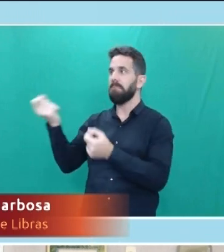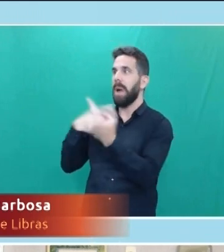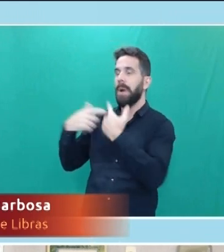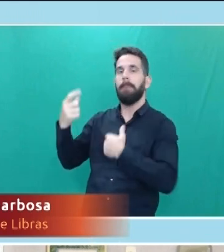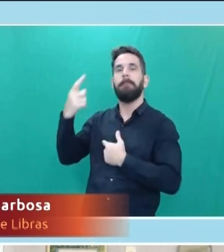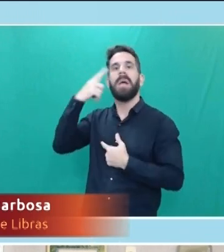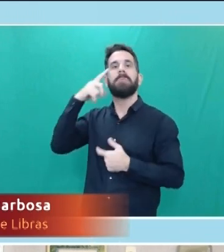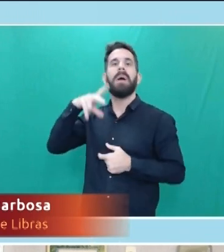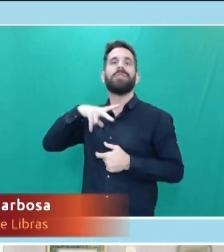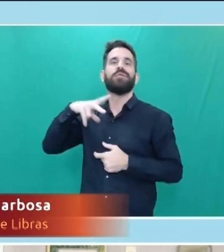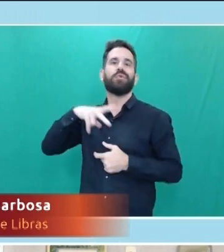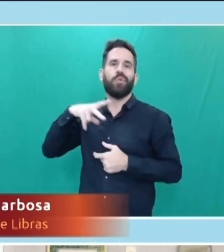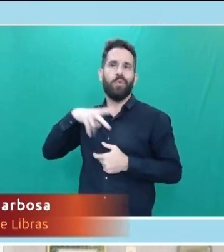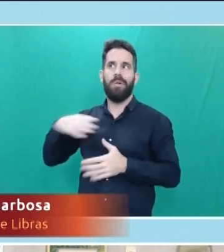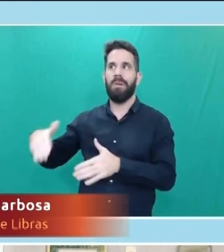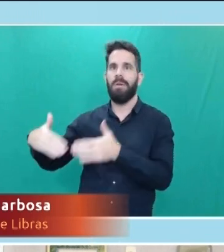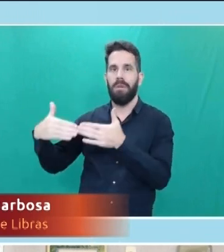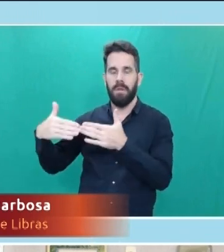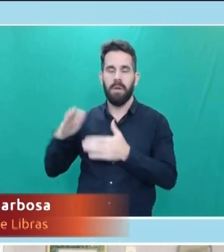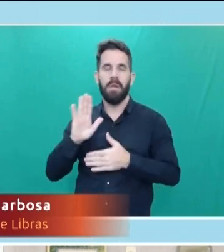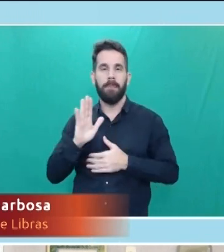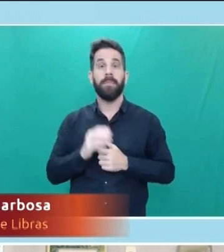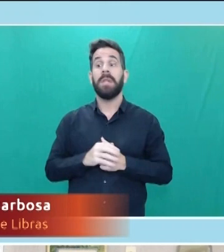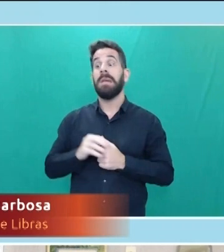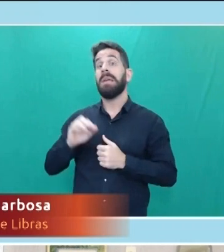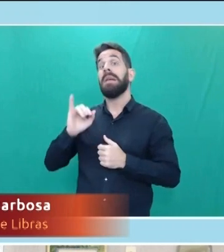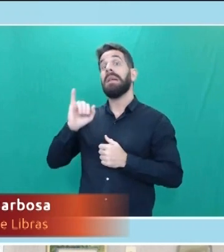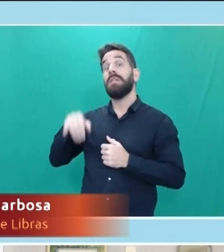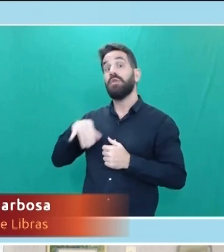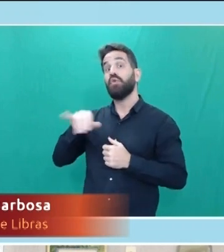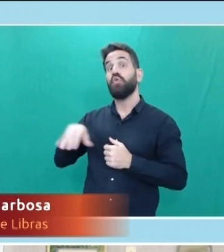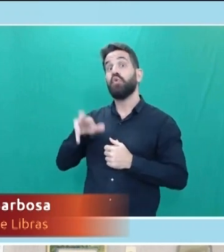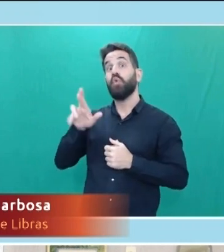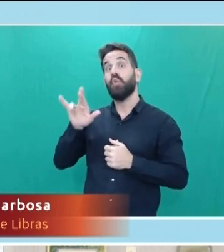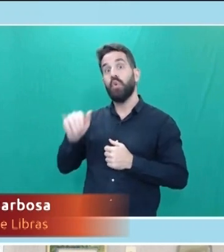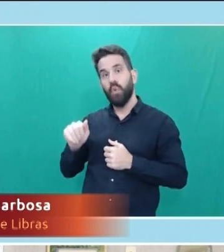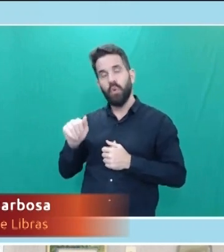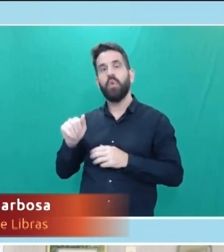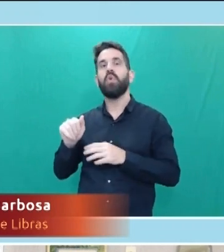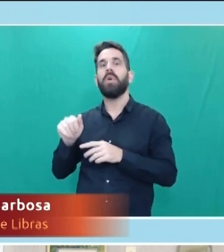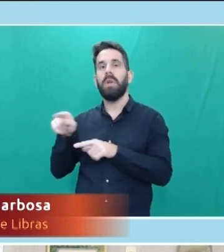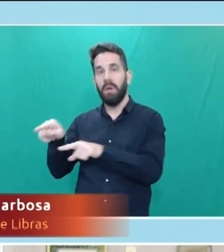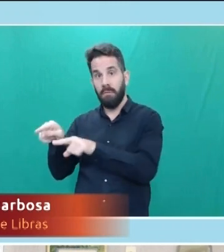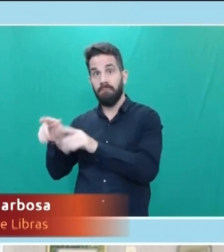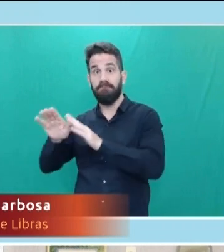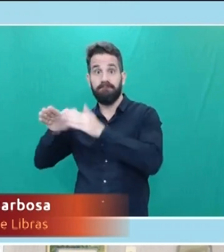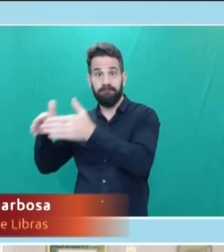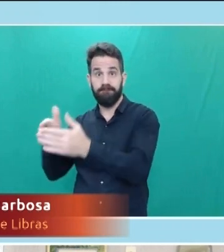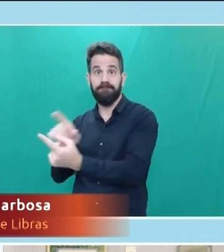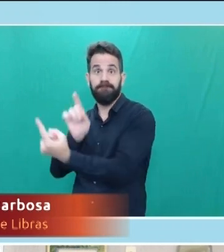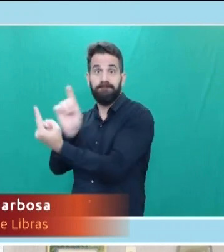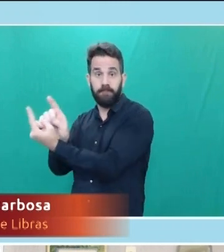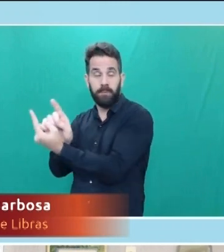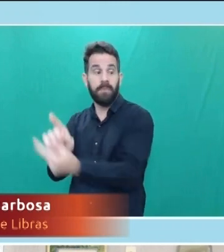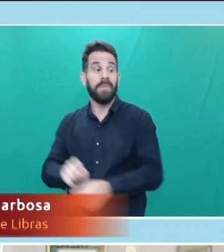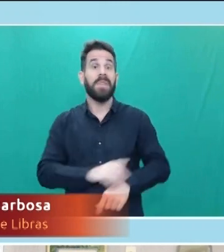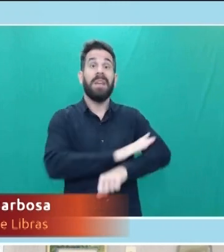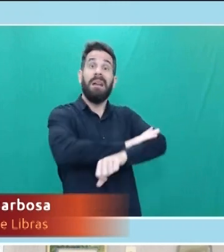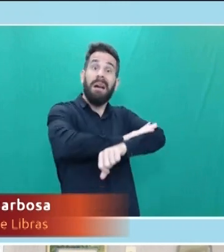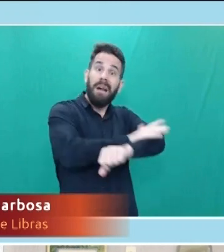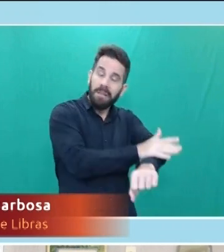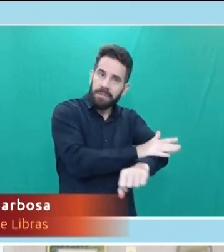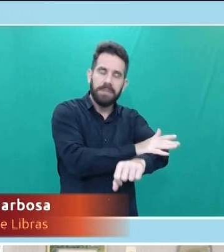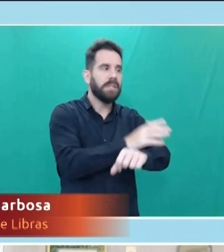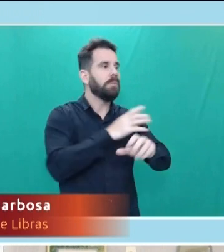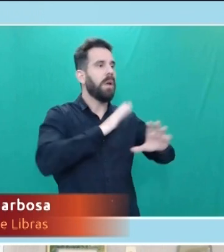era tratado o racismo? Era todo esse ato dirigido a uma coletividade, no sentido de proibir o usufruto de direitos, por